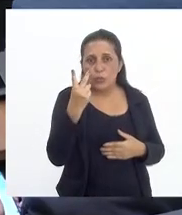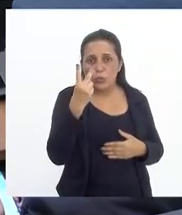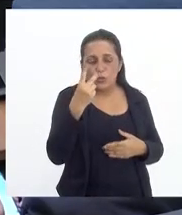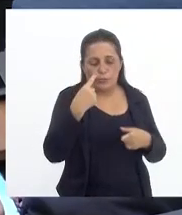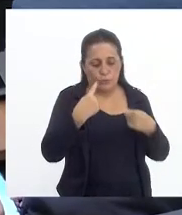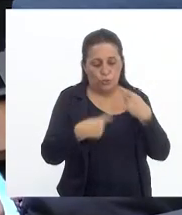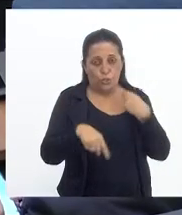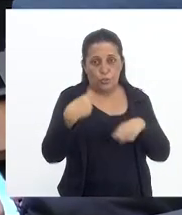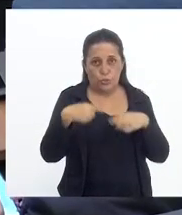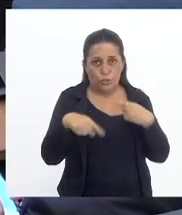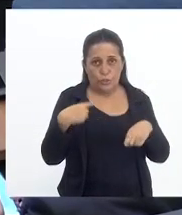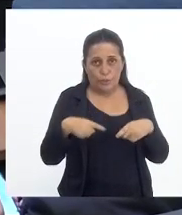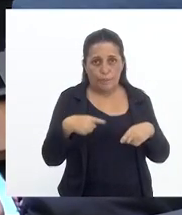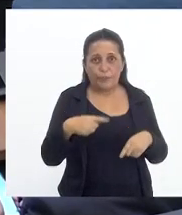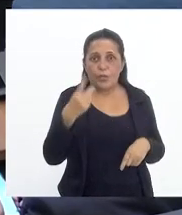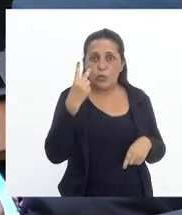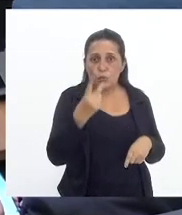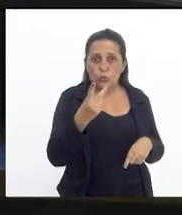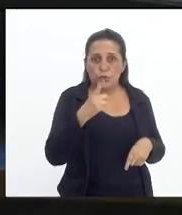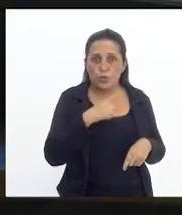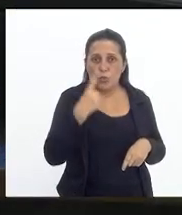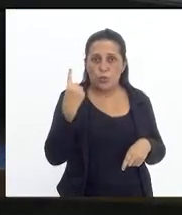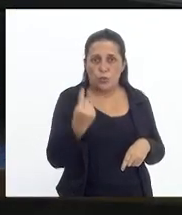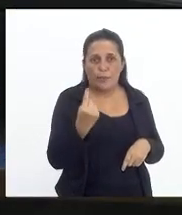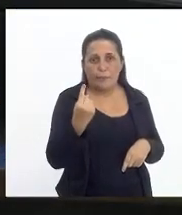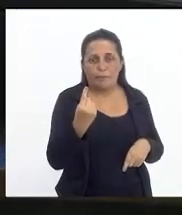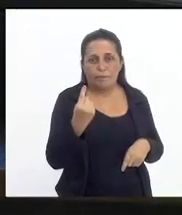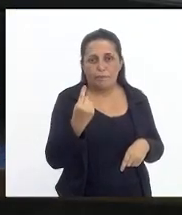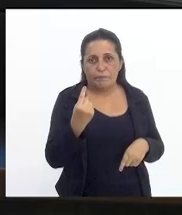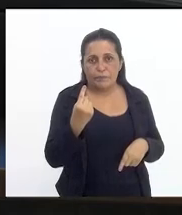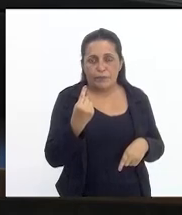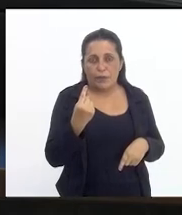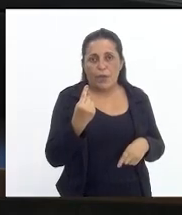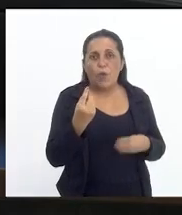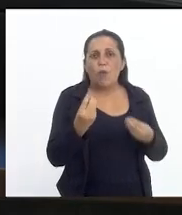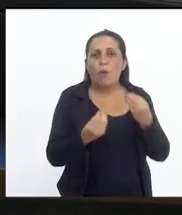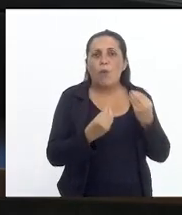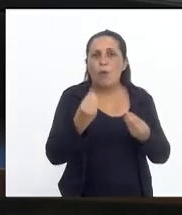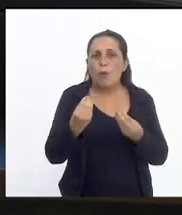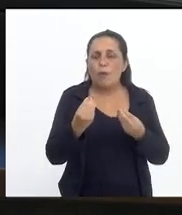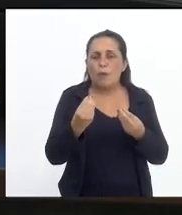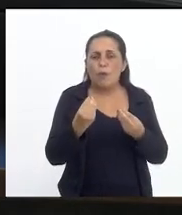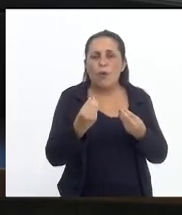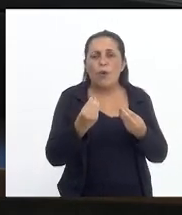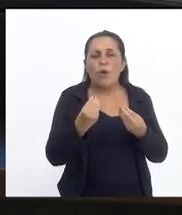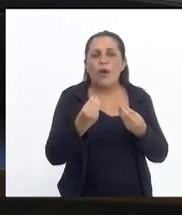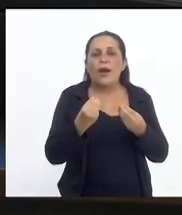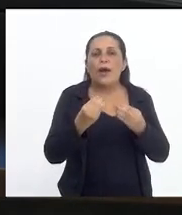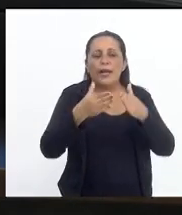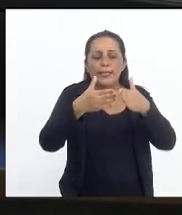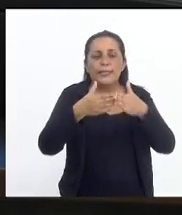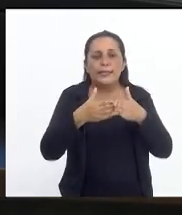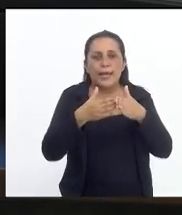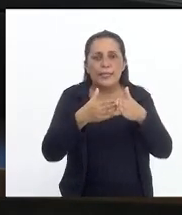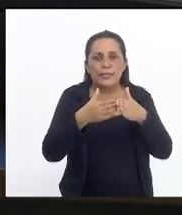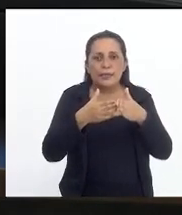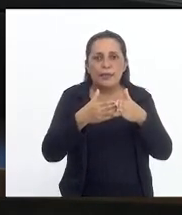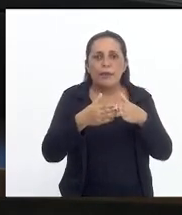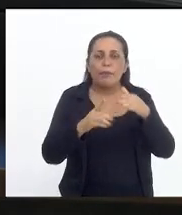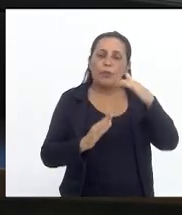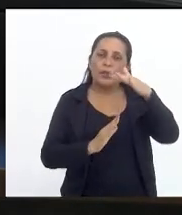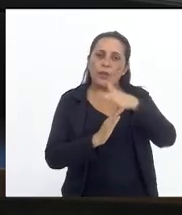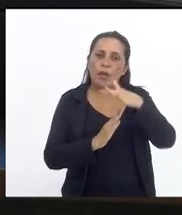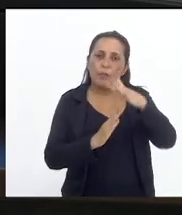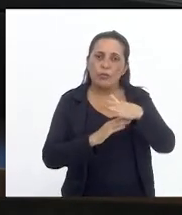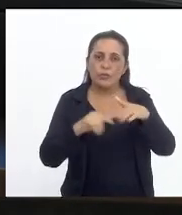serem discutidas e dessas duas ter uma uma é a conversão de pecúnia de licenças e abonos por tempo de